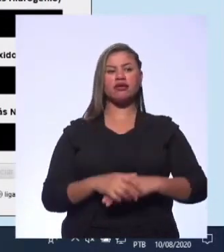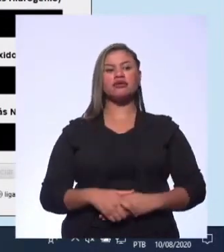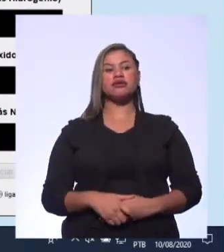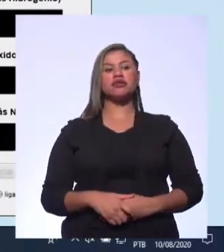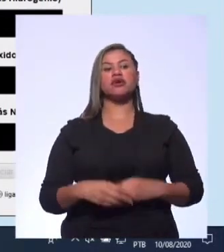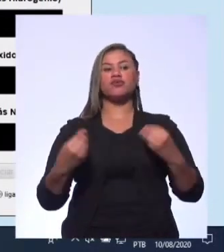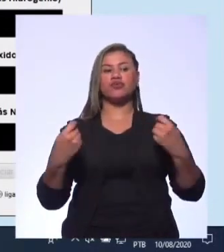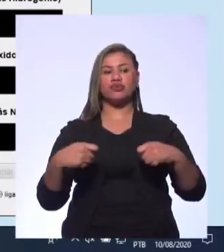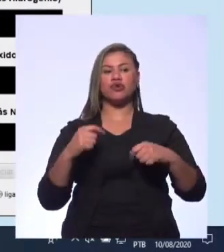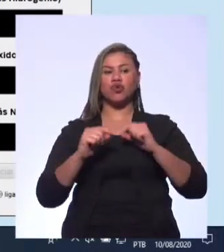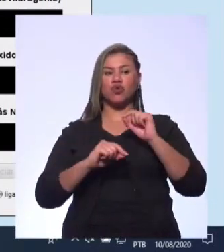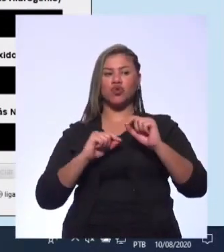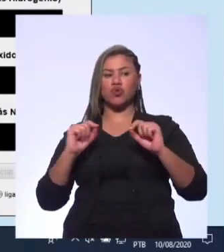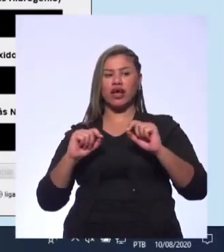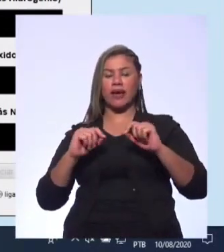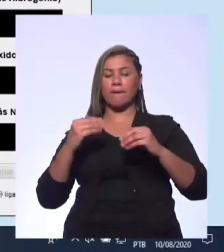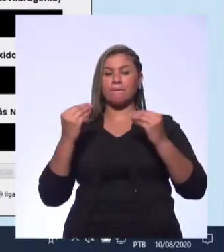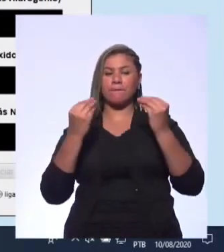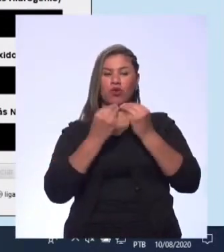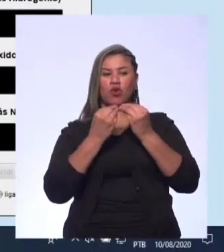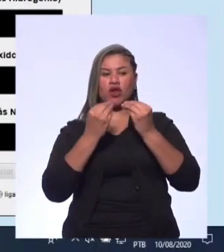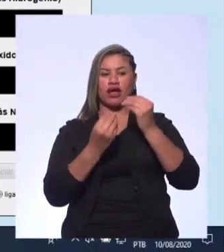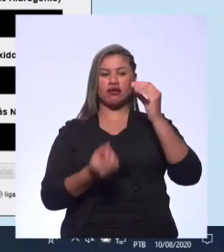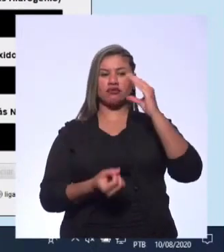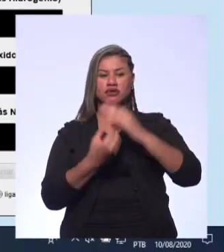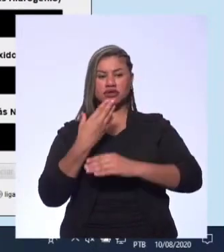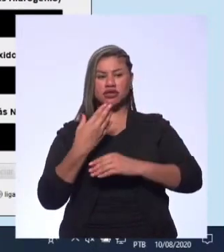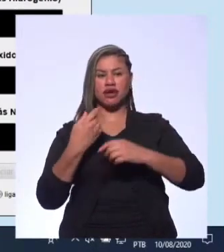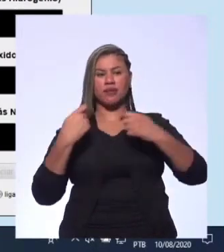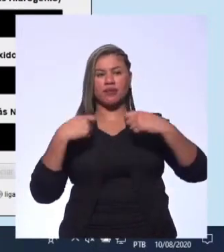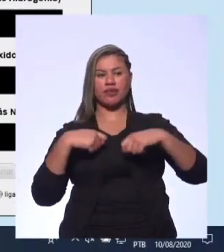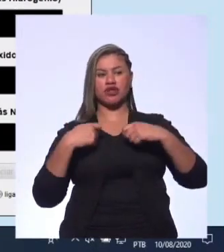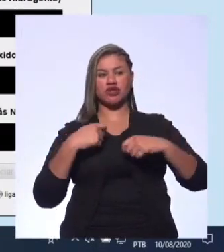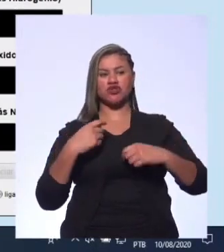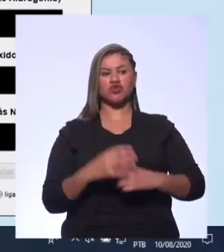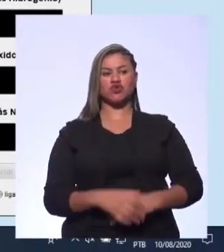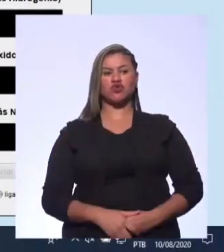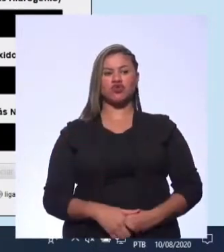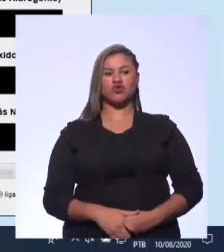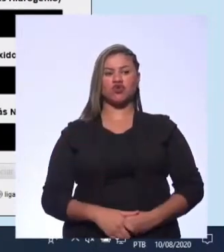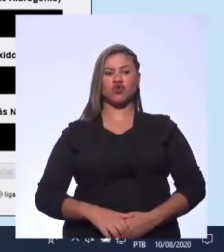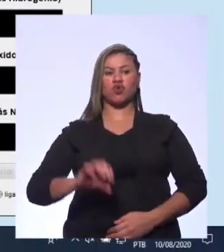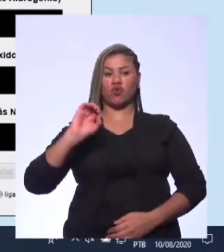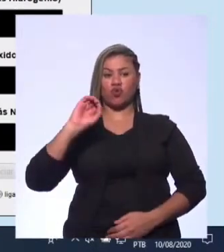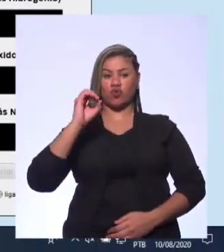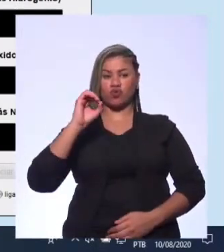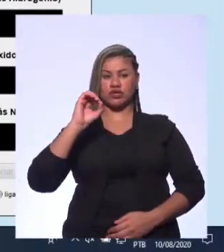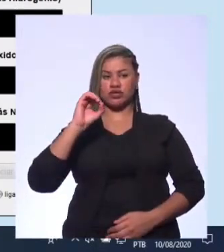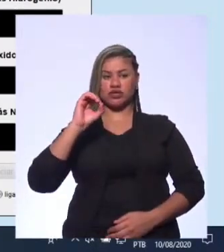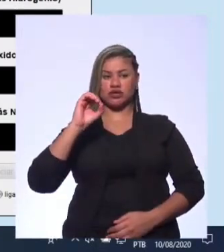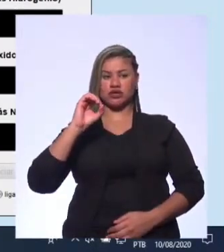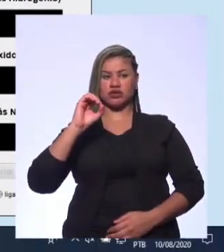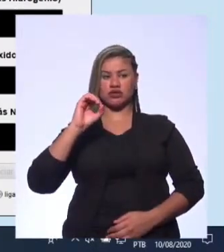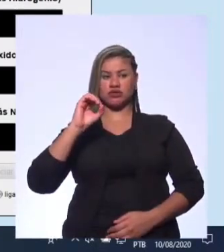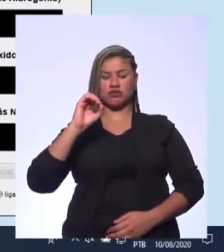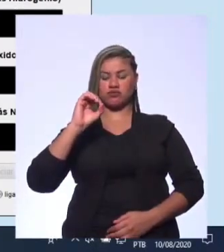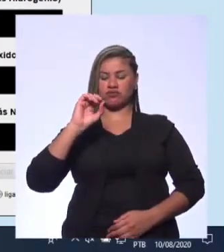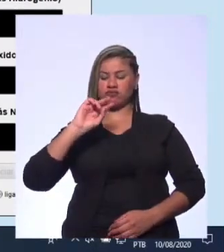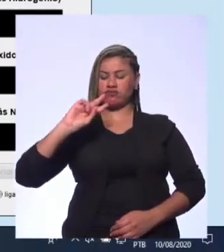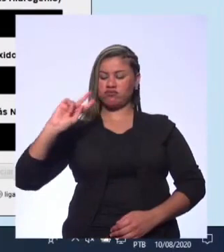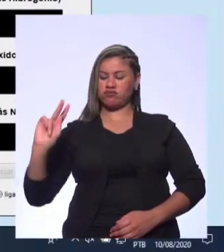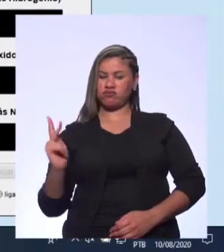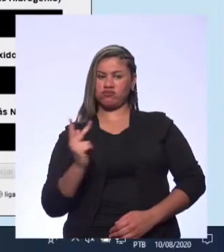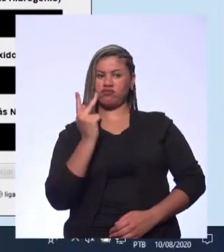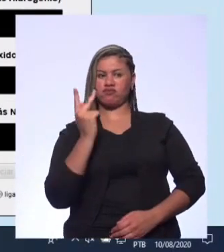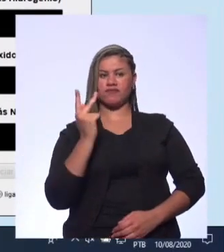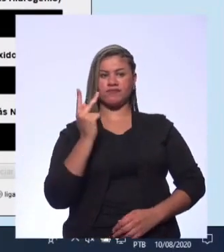construir uma molécula, eu vou utilizar aqui, ó, o oxigênio, o hidrogênio